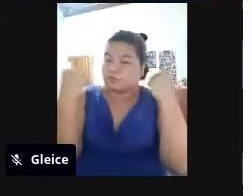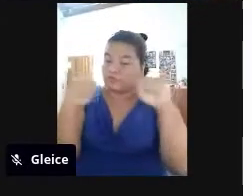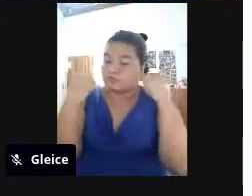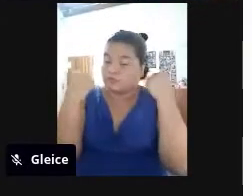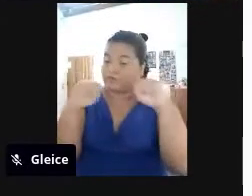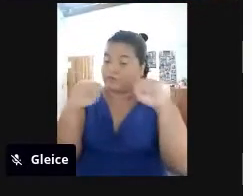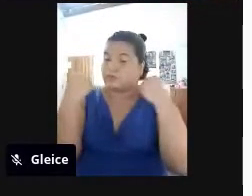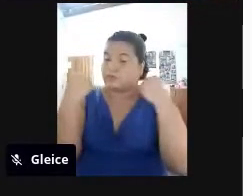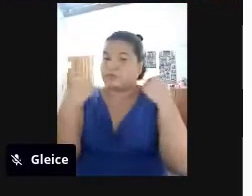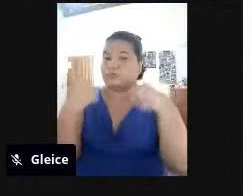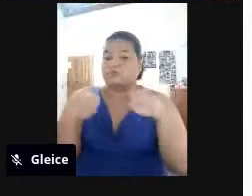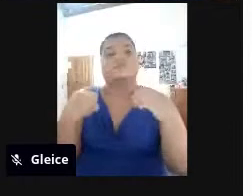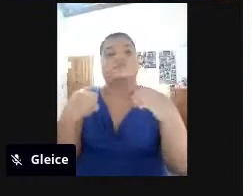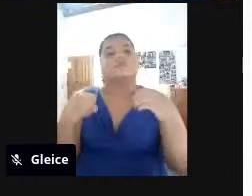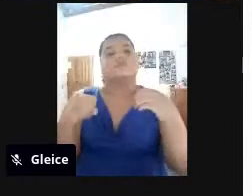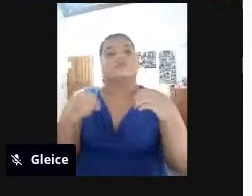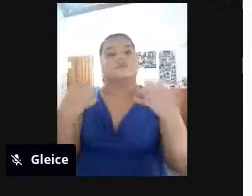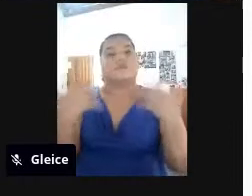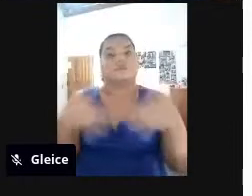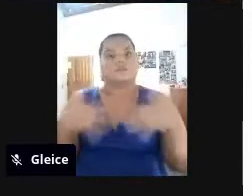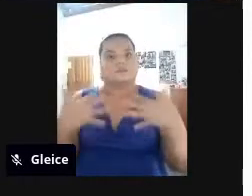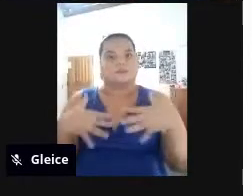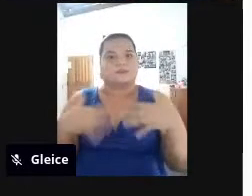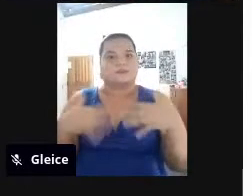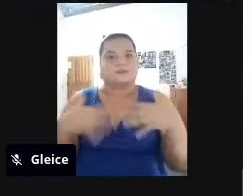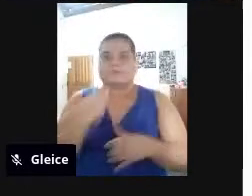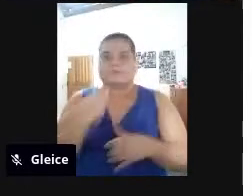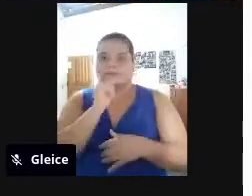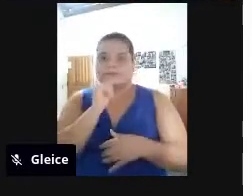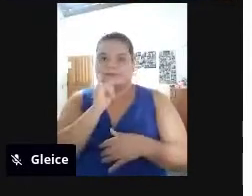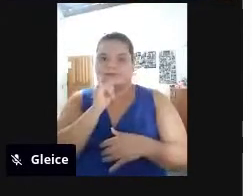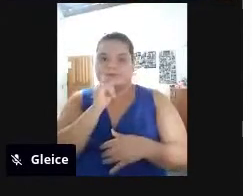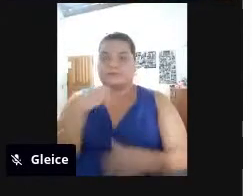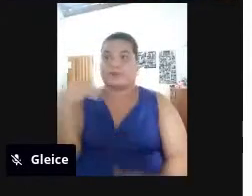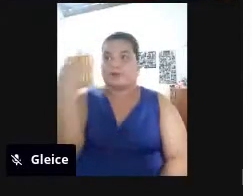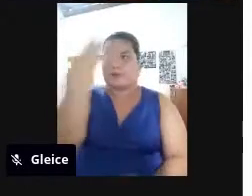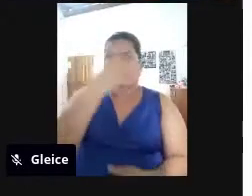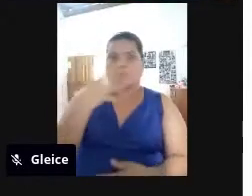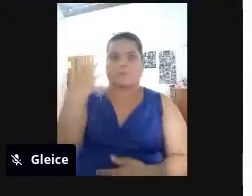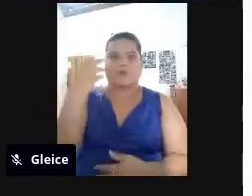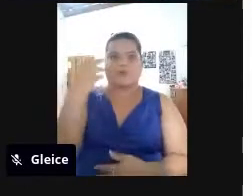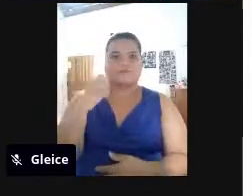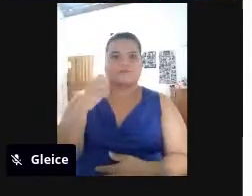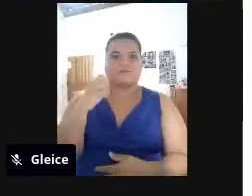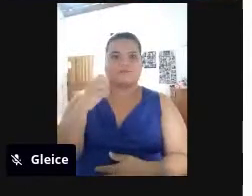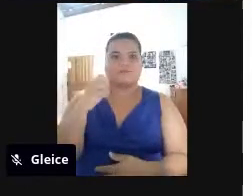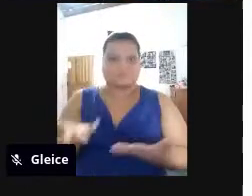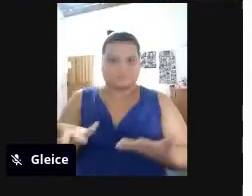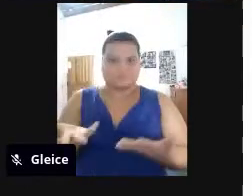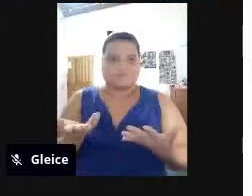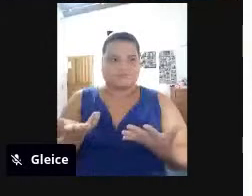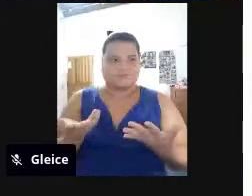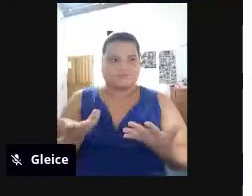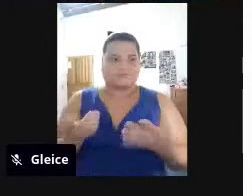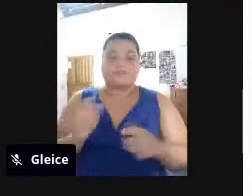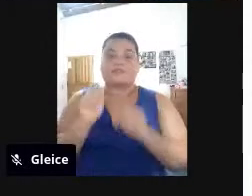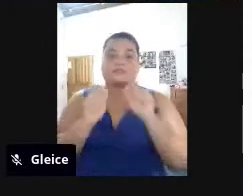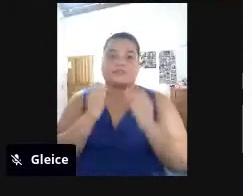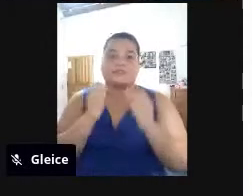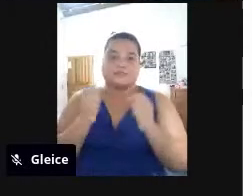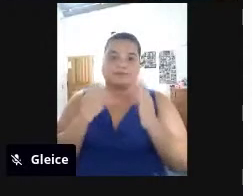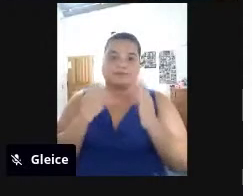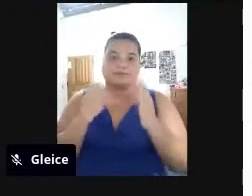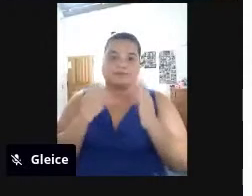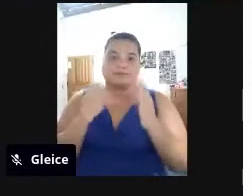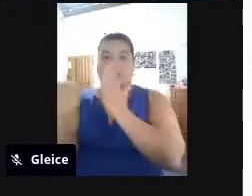de treinos maior, como, por exemplo, de 4 a 5 horas por dia, aí a recomendação de carboidratos ela é